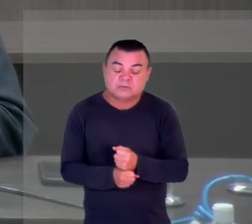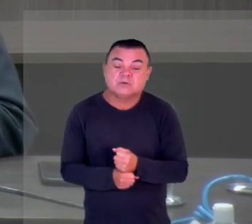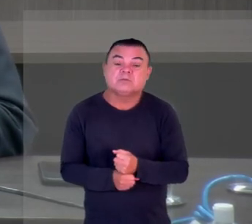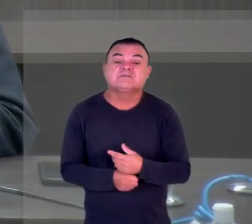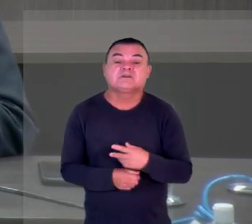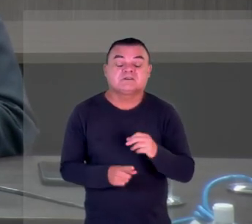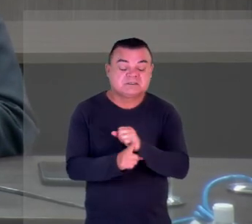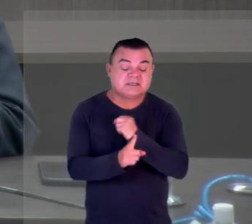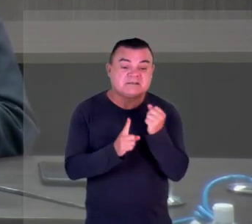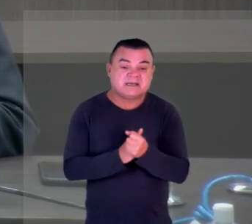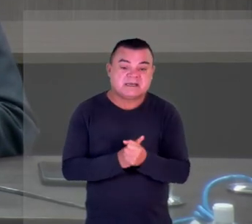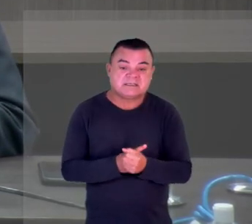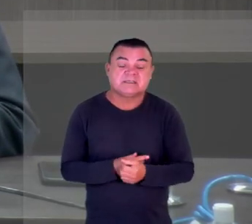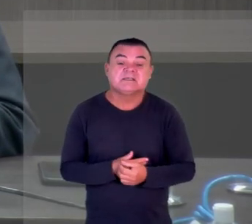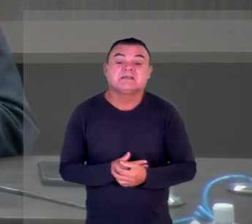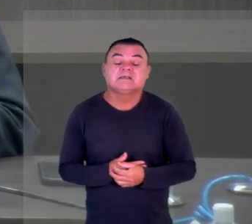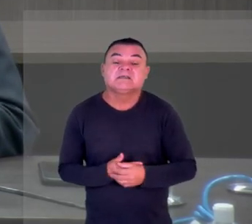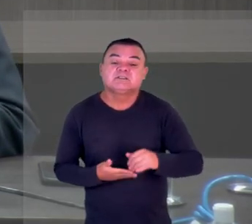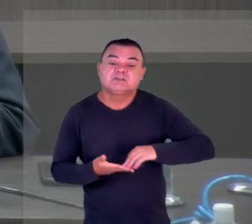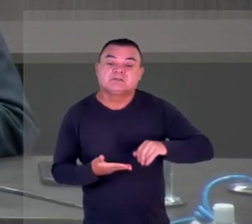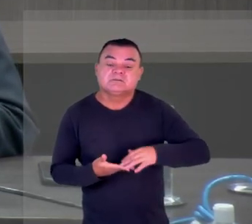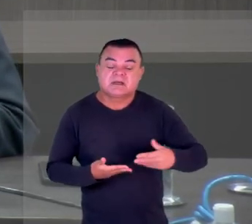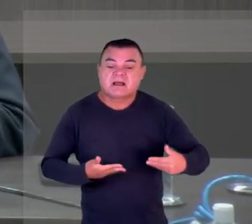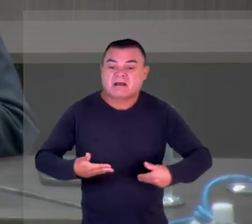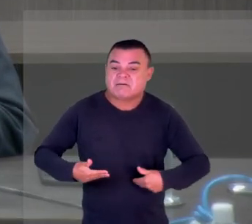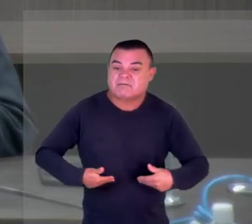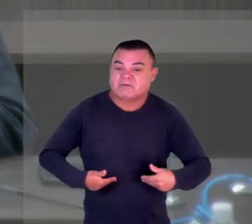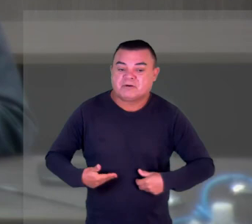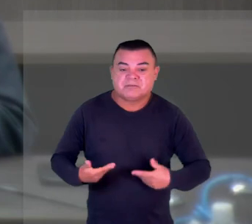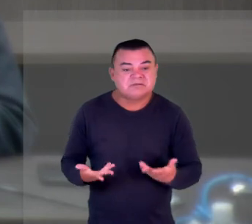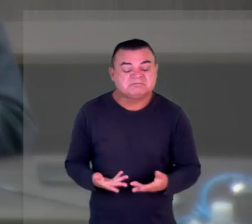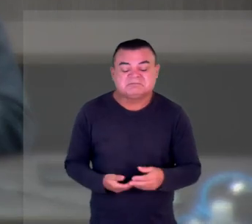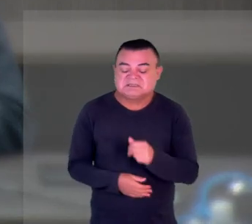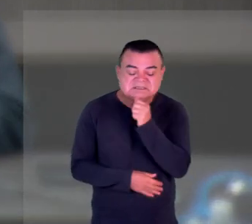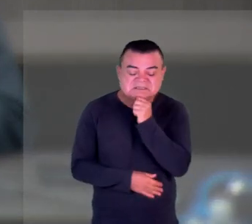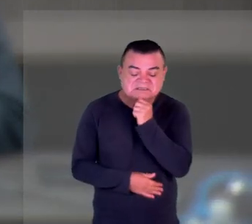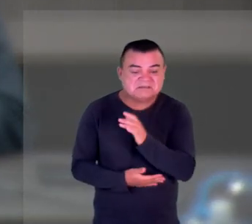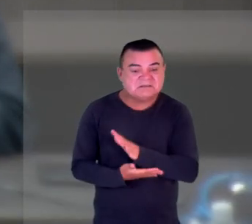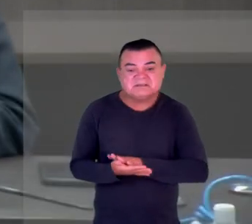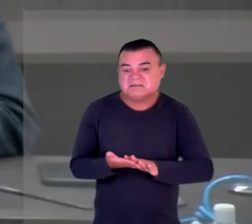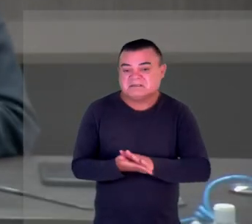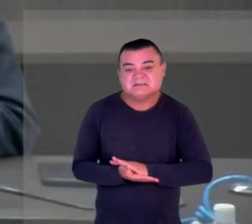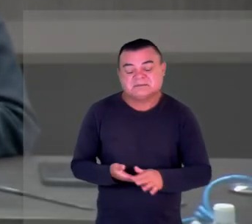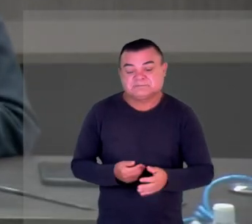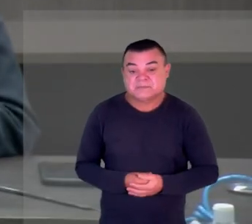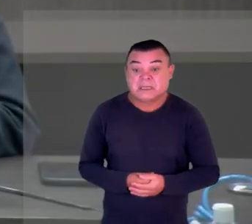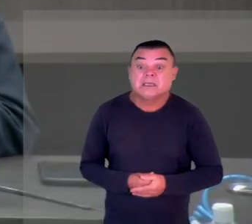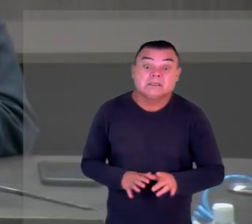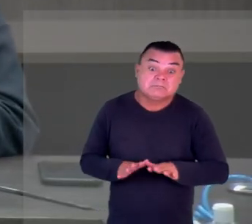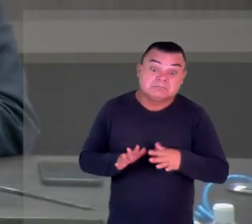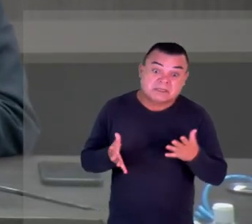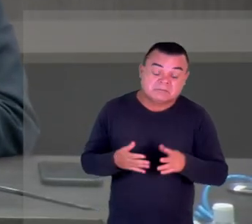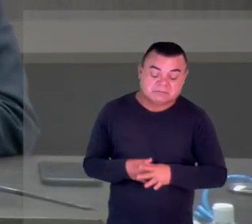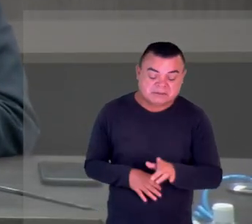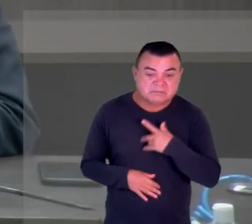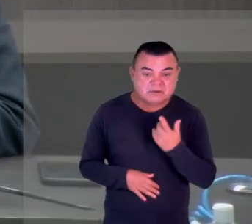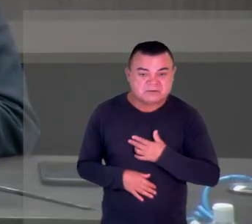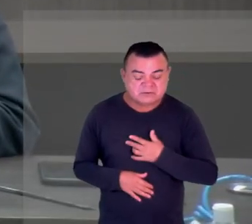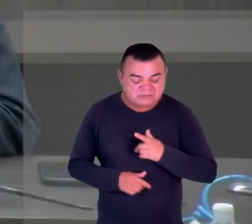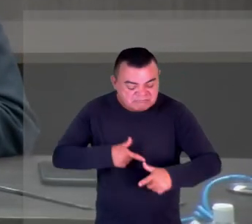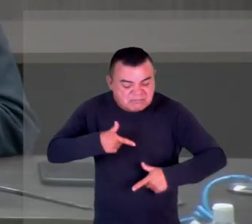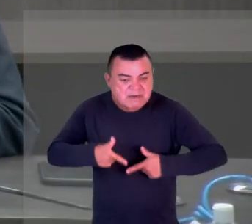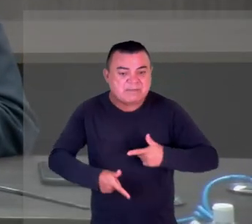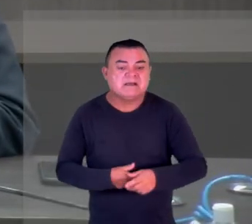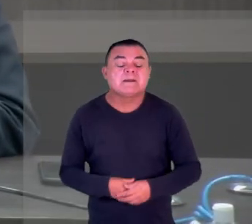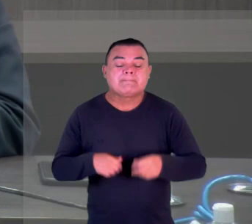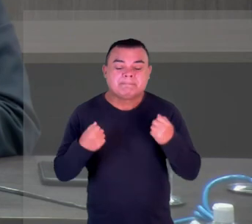Portanto o link é exatamente o mesmo portanto a nossa atividade ela tem que ser conjunta não há falar